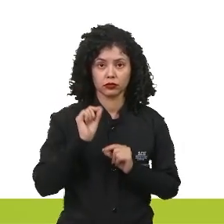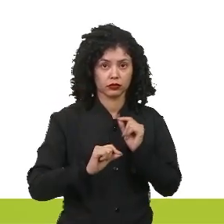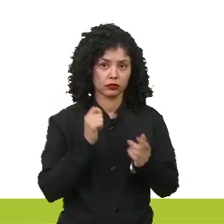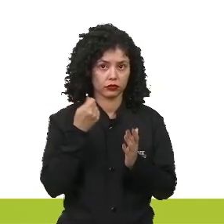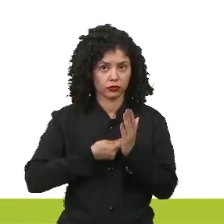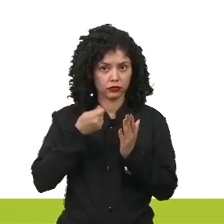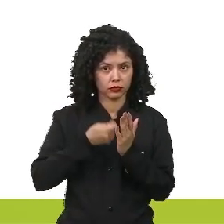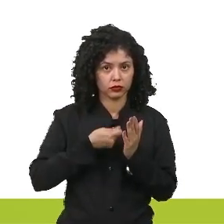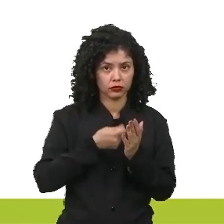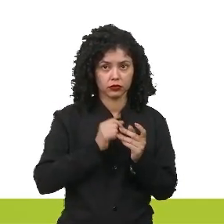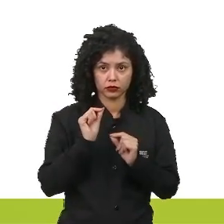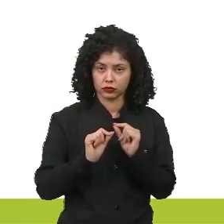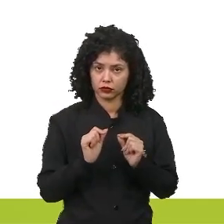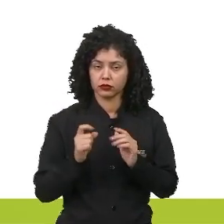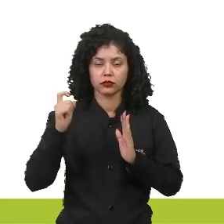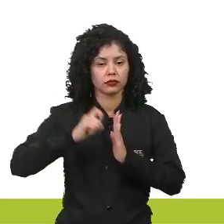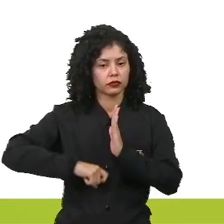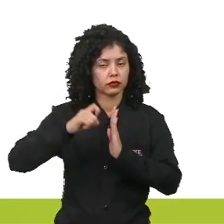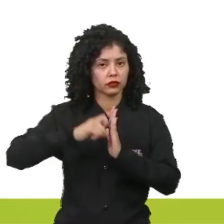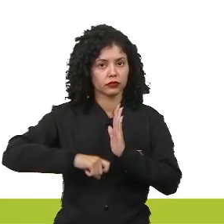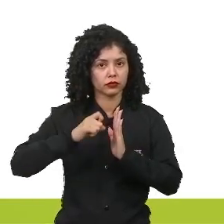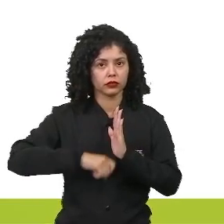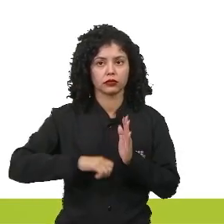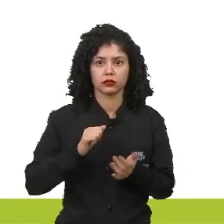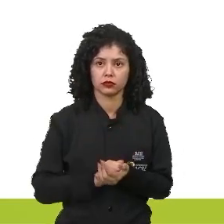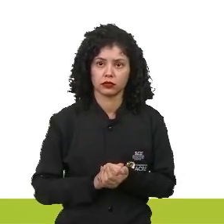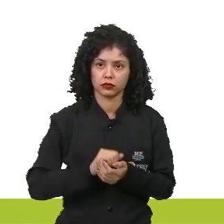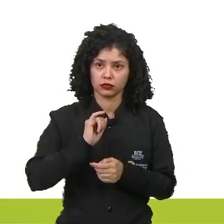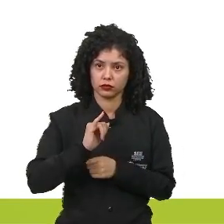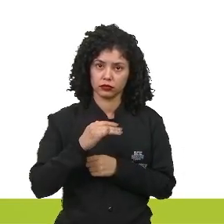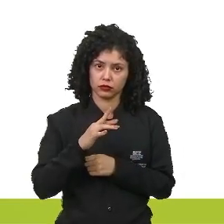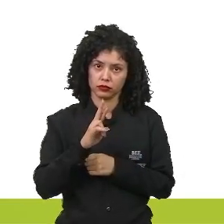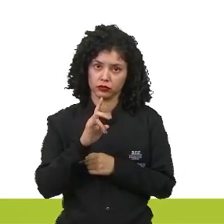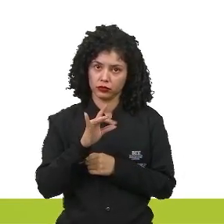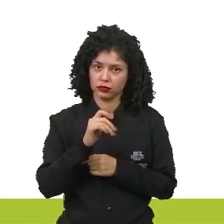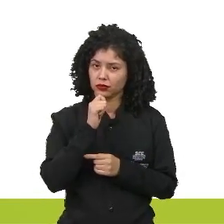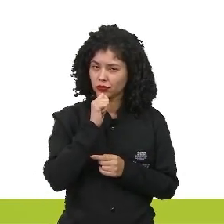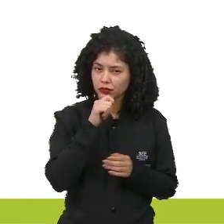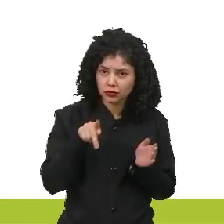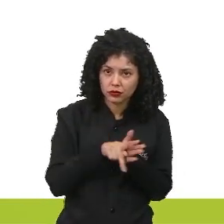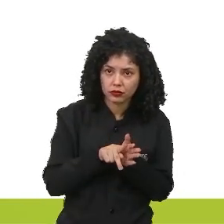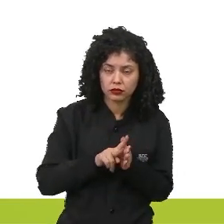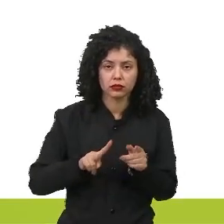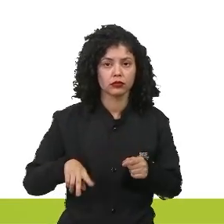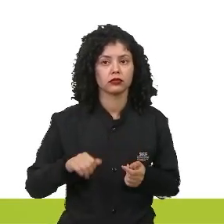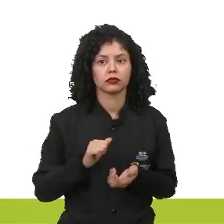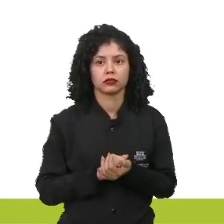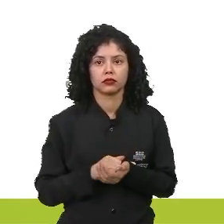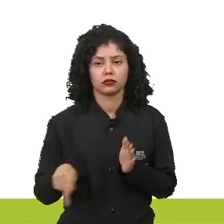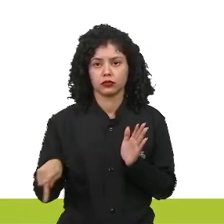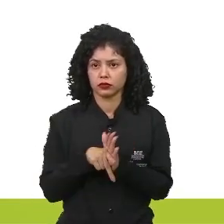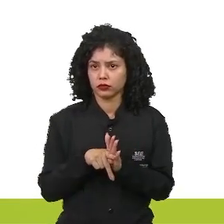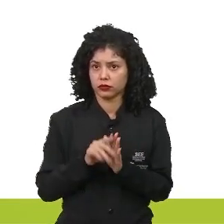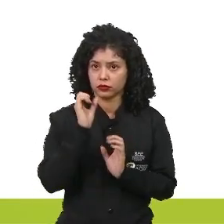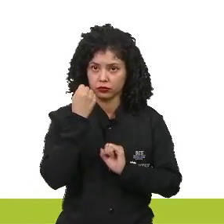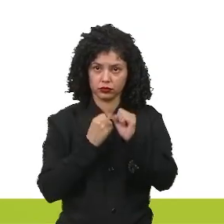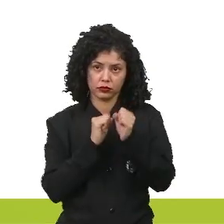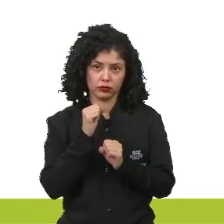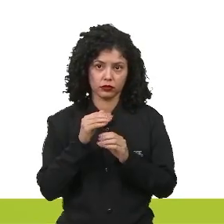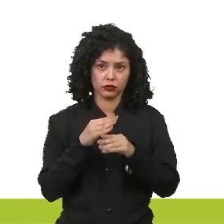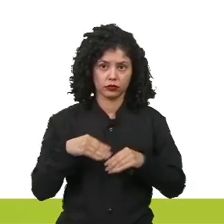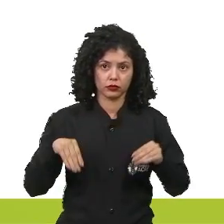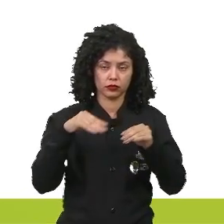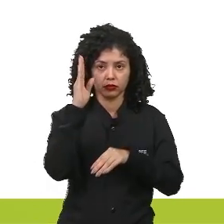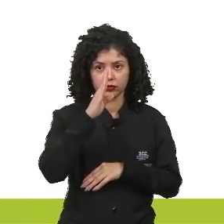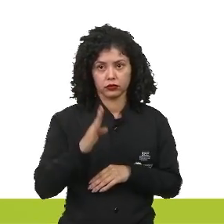cobrança excessiva dos impostos, principalmente a derrama e a proibição da instalação de fábricas no território do